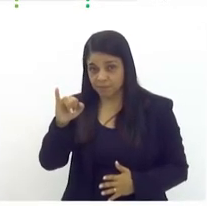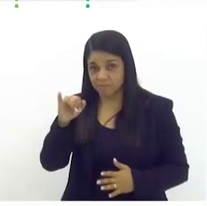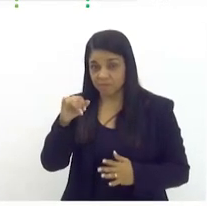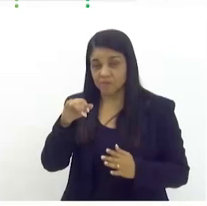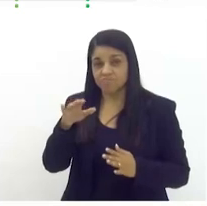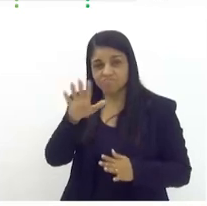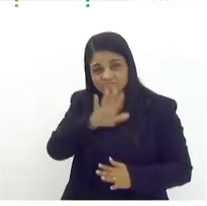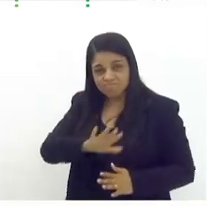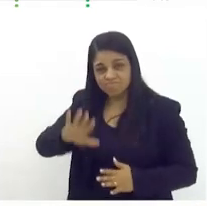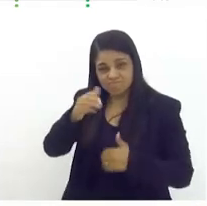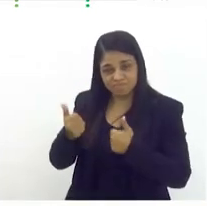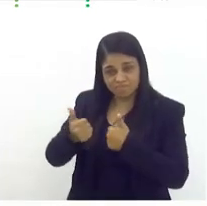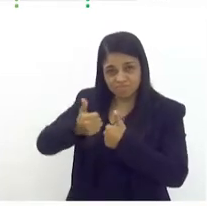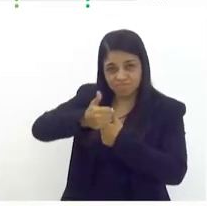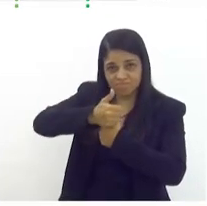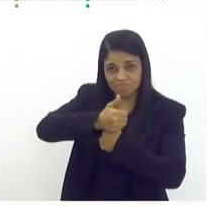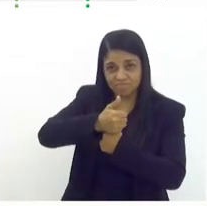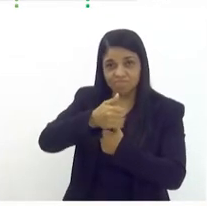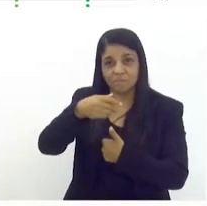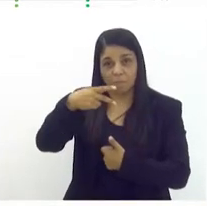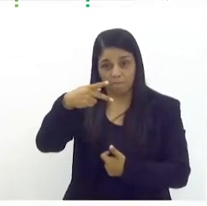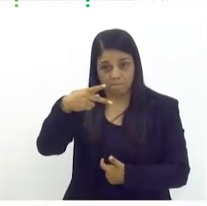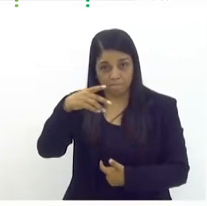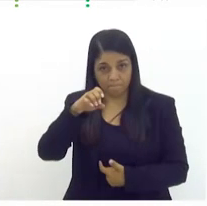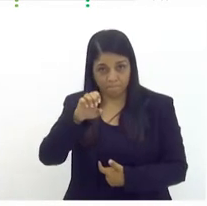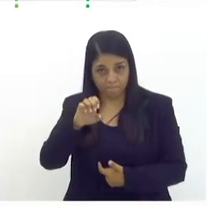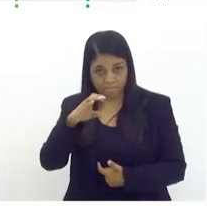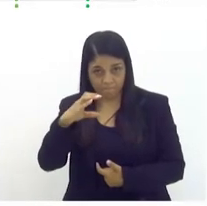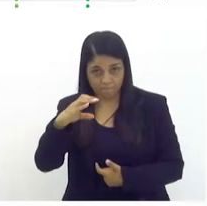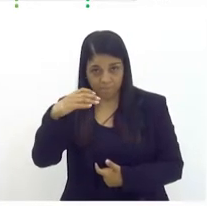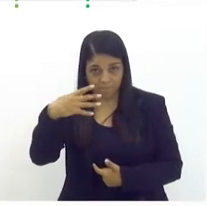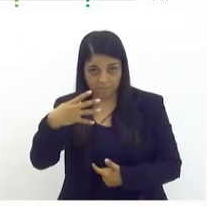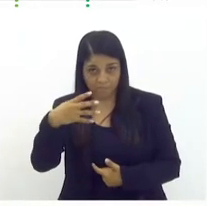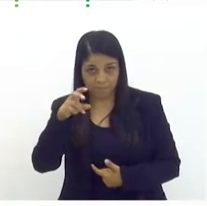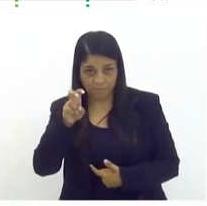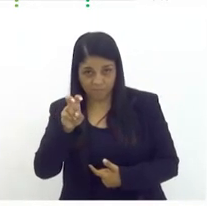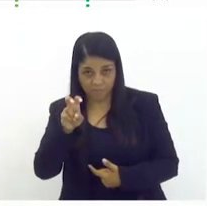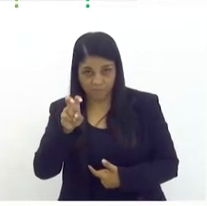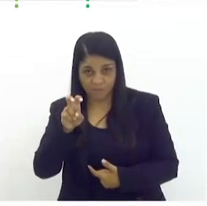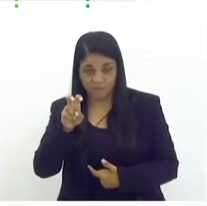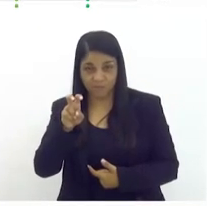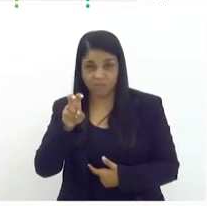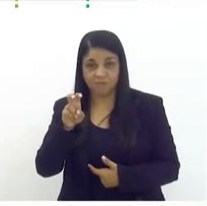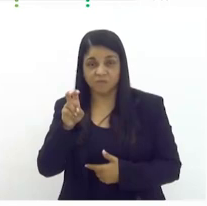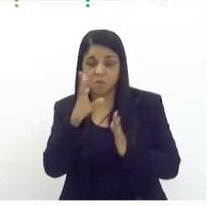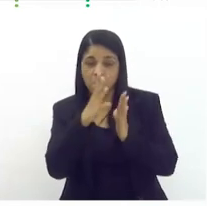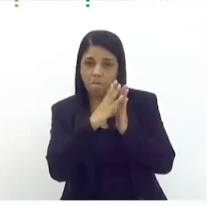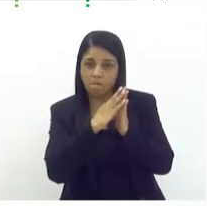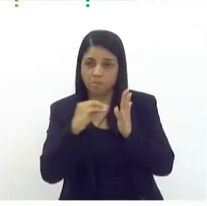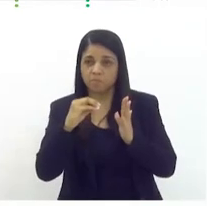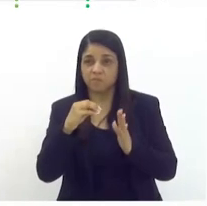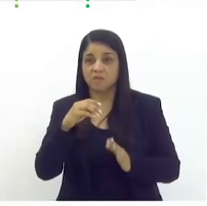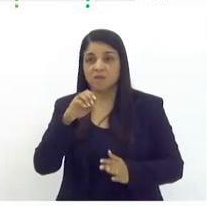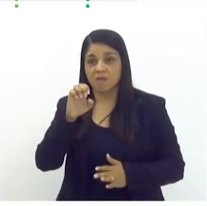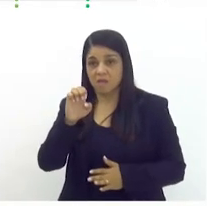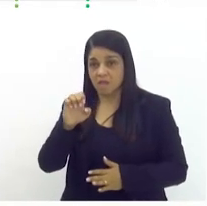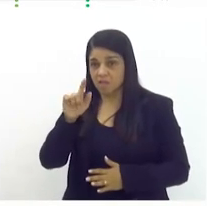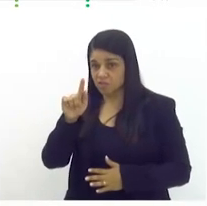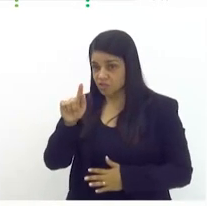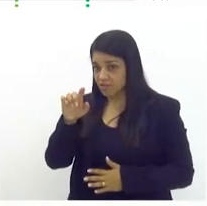cenário do substitutivo da PEC 45 nesse modelo é GC